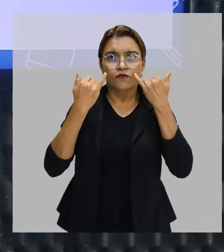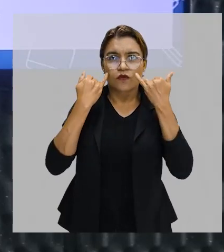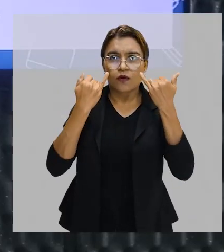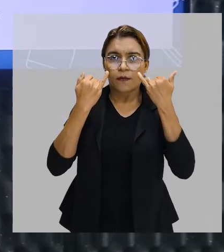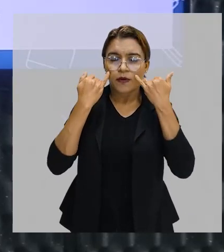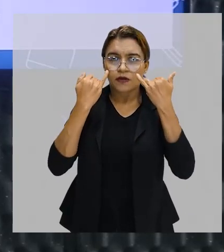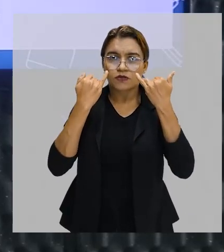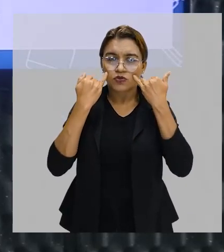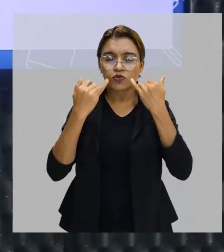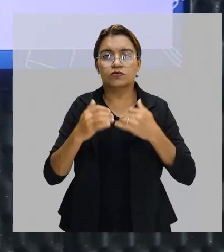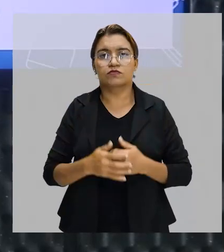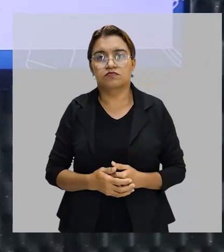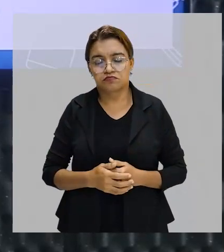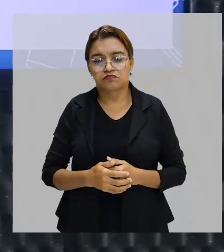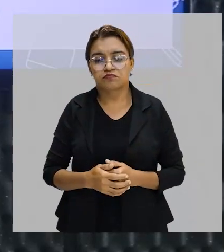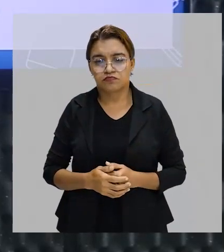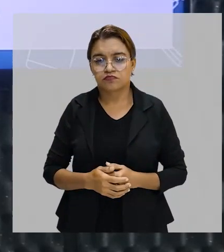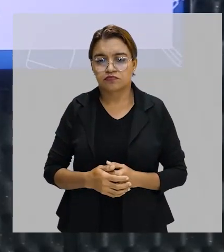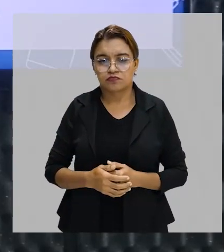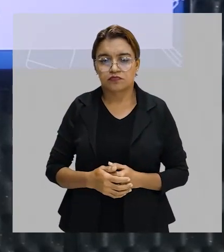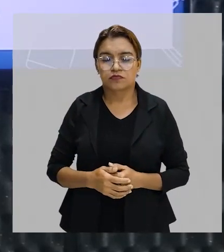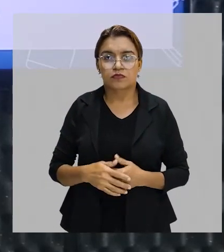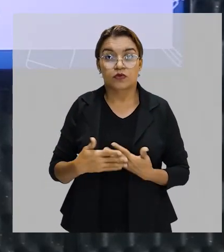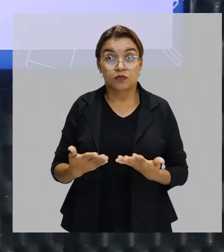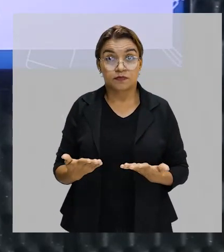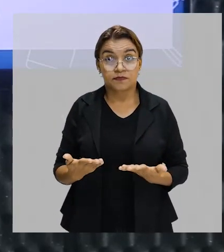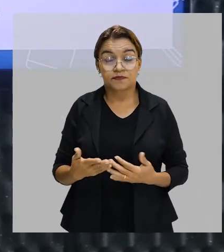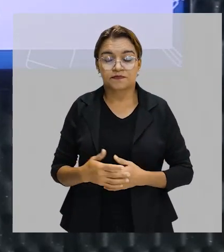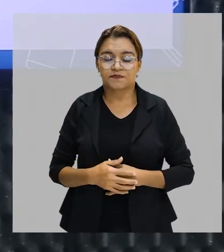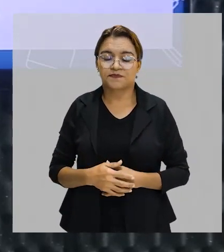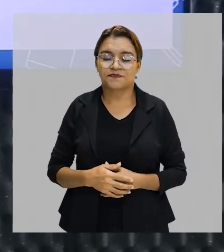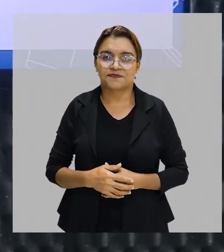informações pertinentes estão presentes onde?